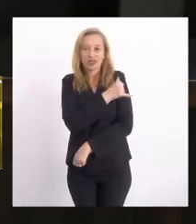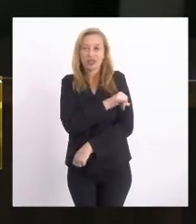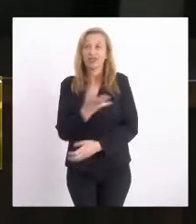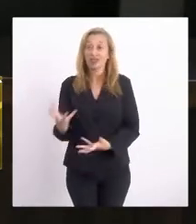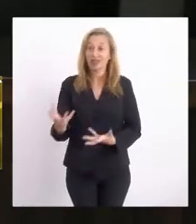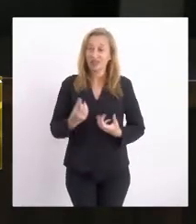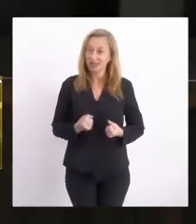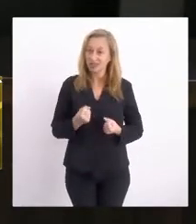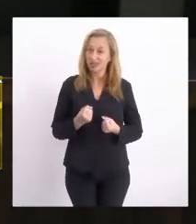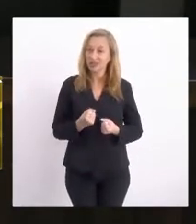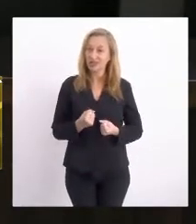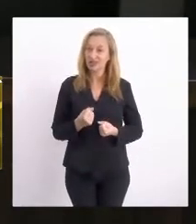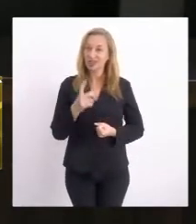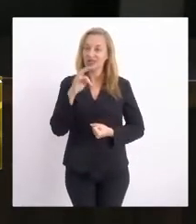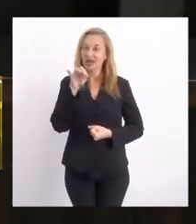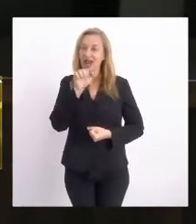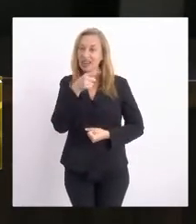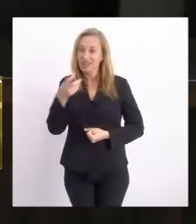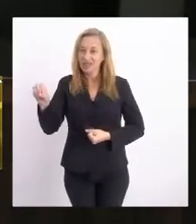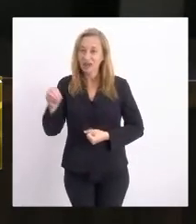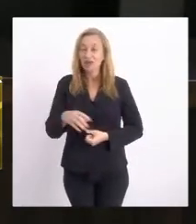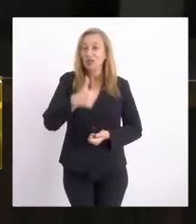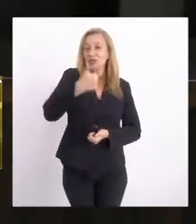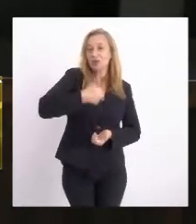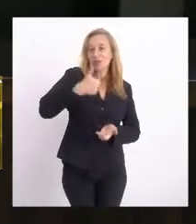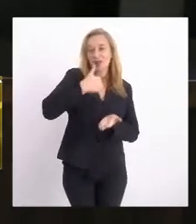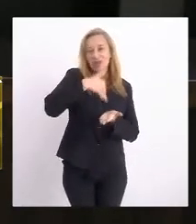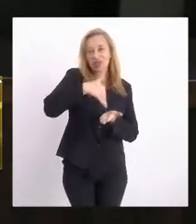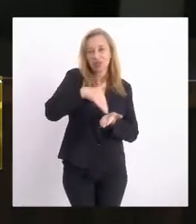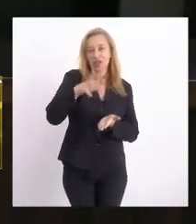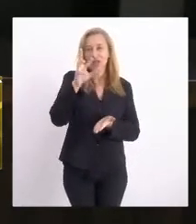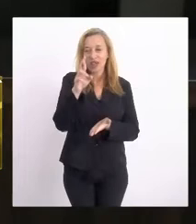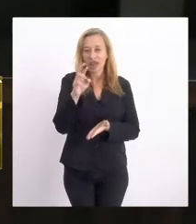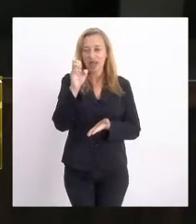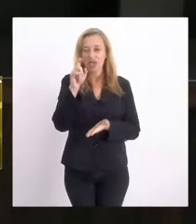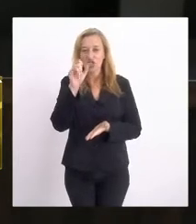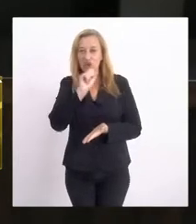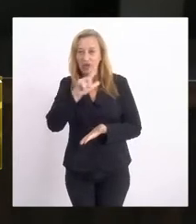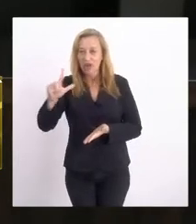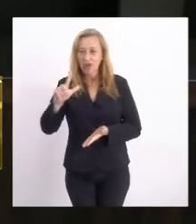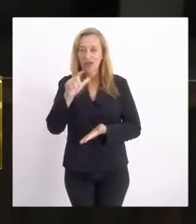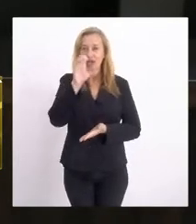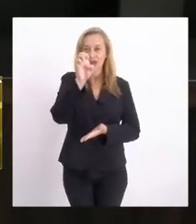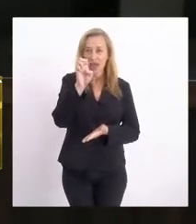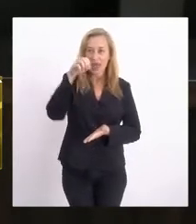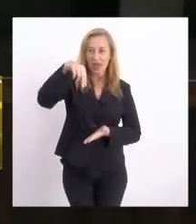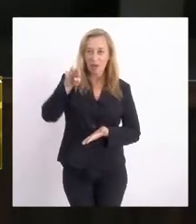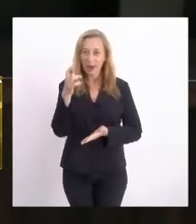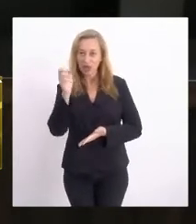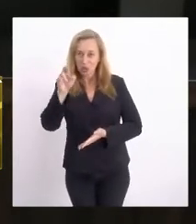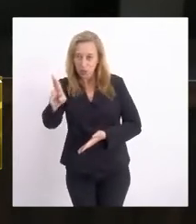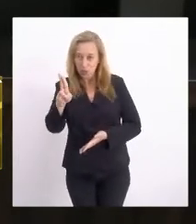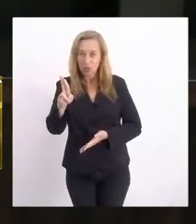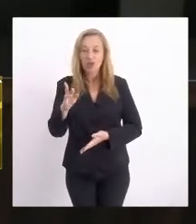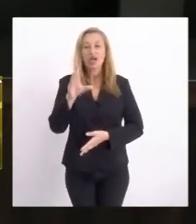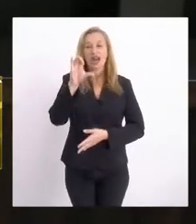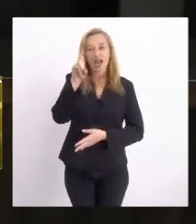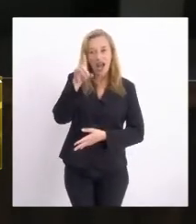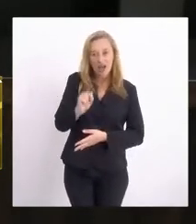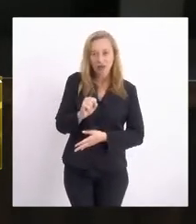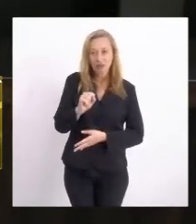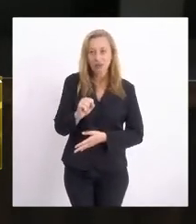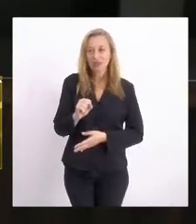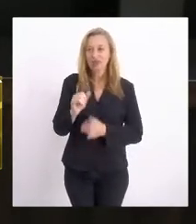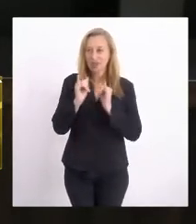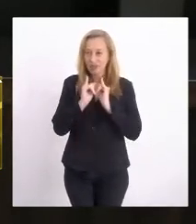recebeu a instalação do primeiro escritório Regional da embratur Carlos Brito emitiu a